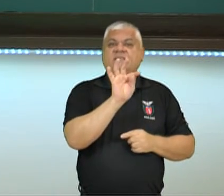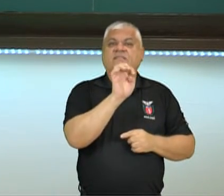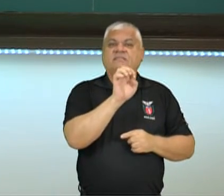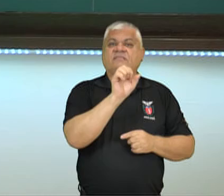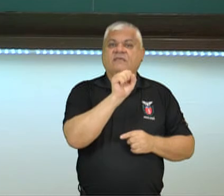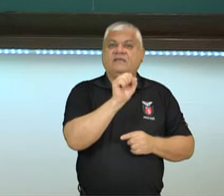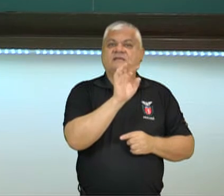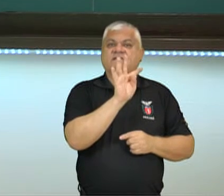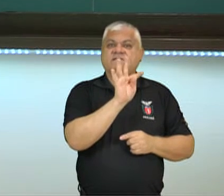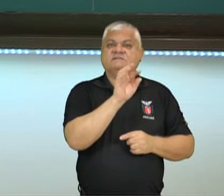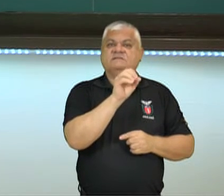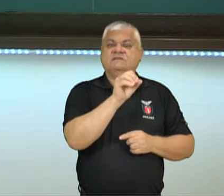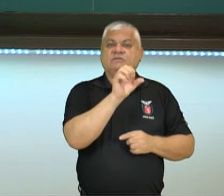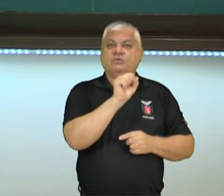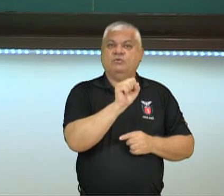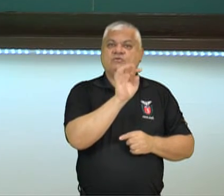de